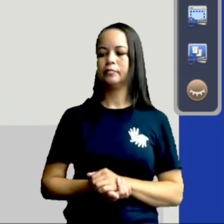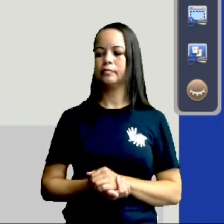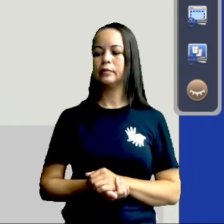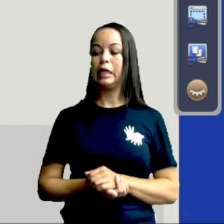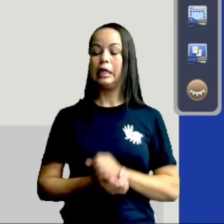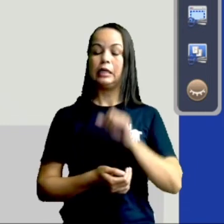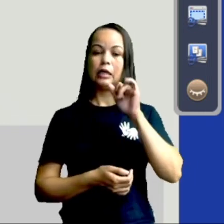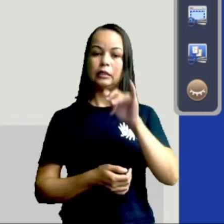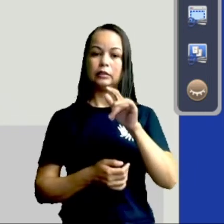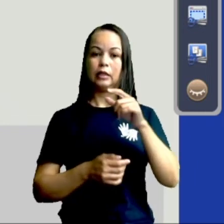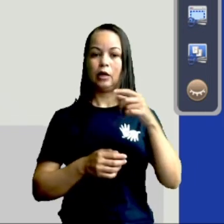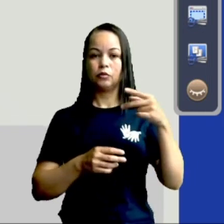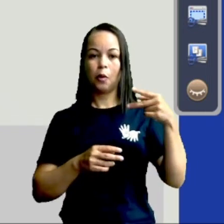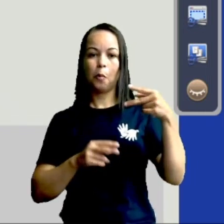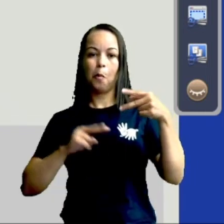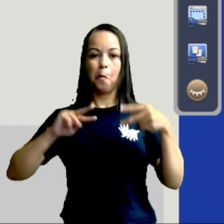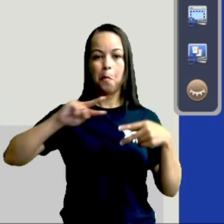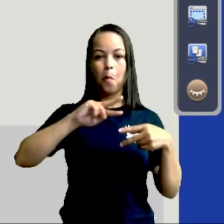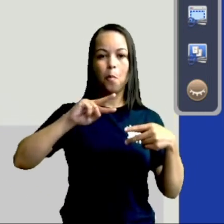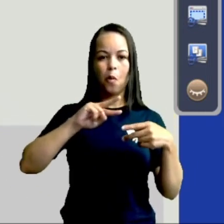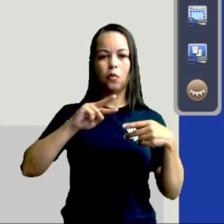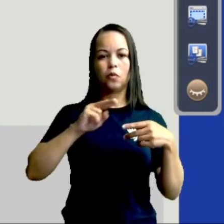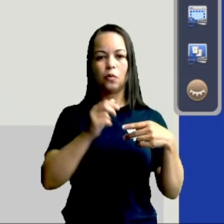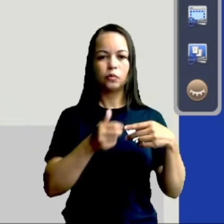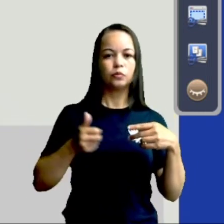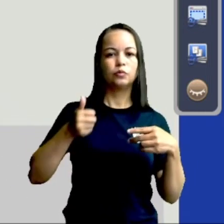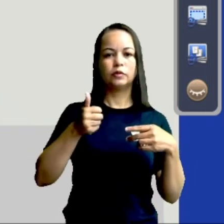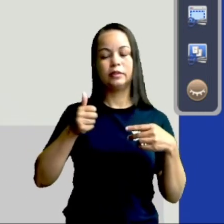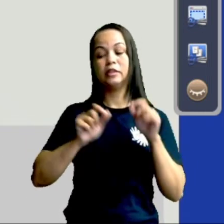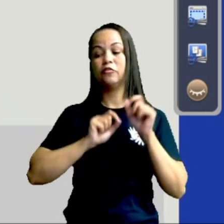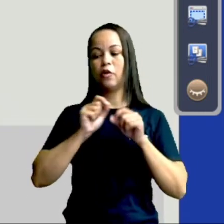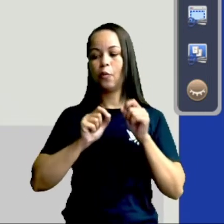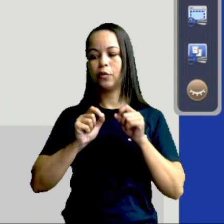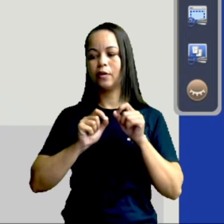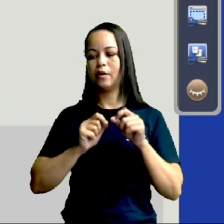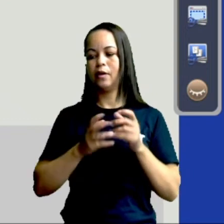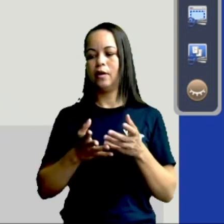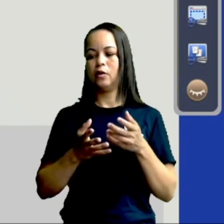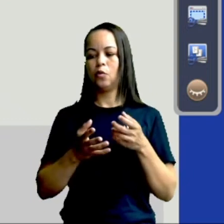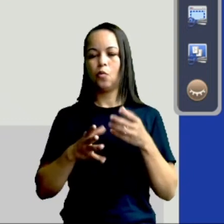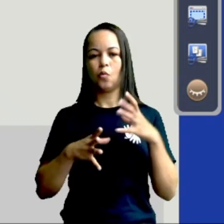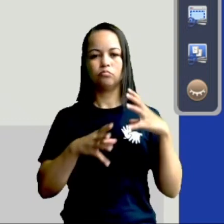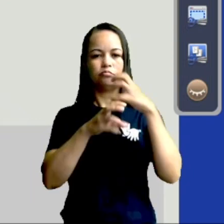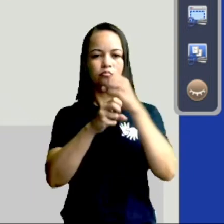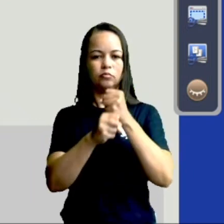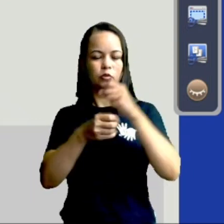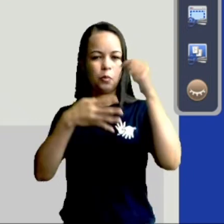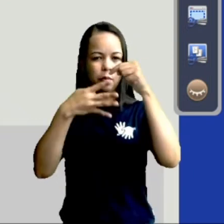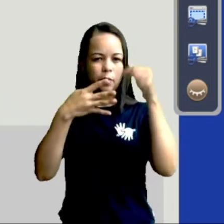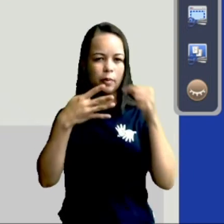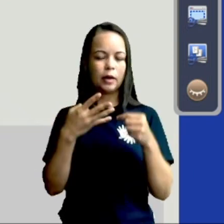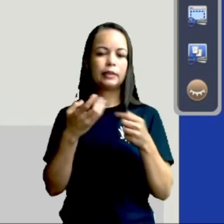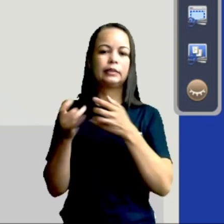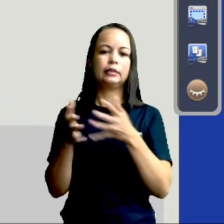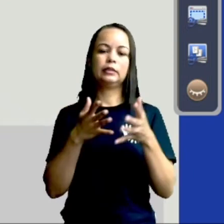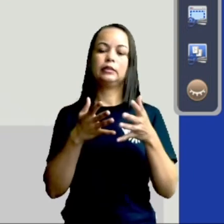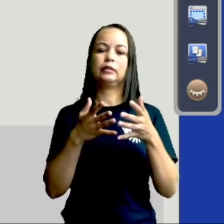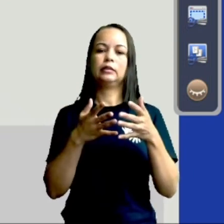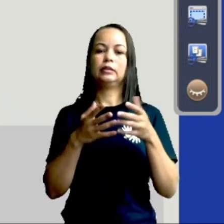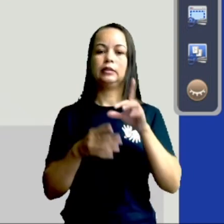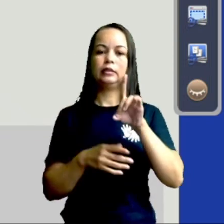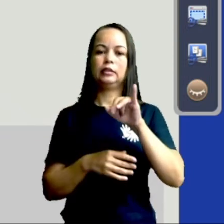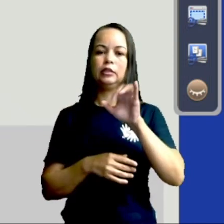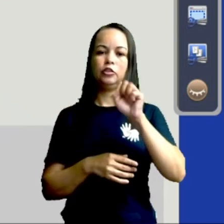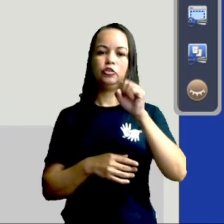número positivo? Então, você continua os cálculos que você vai achar assim, detalhe, duas raízes